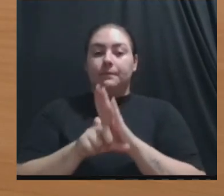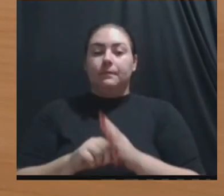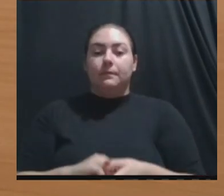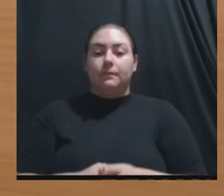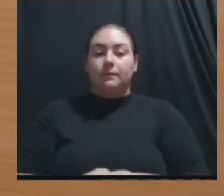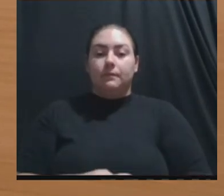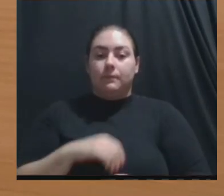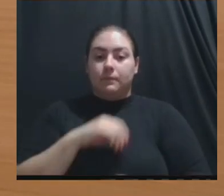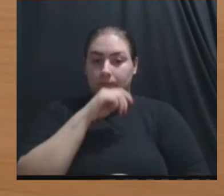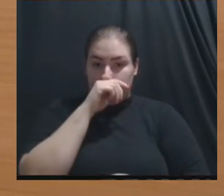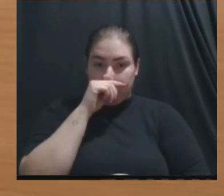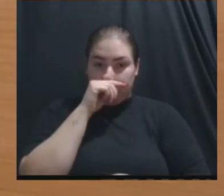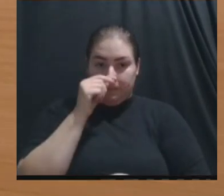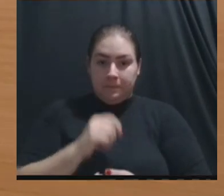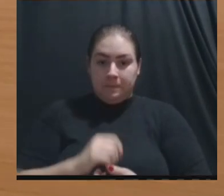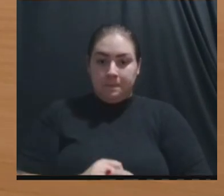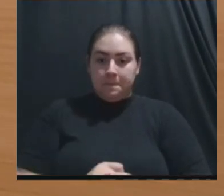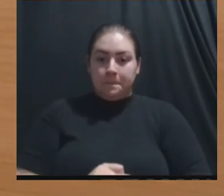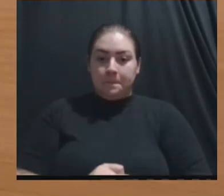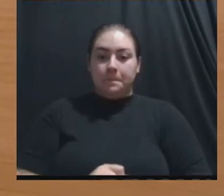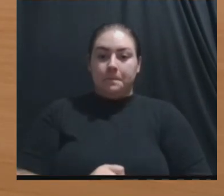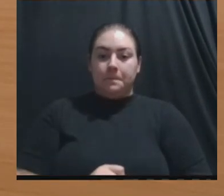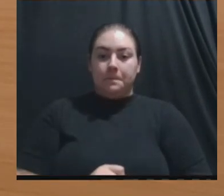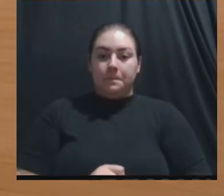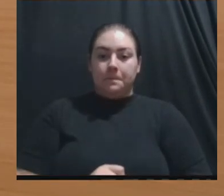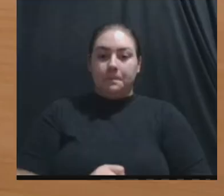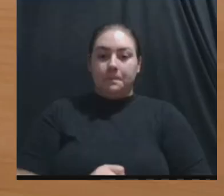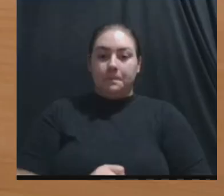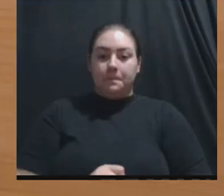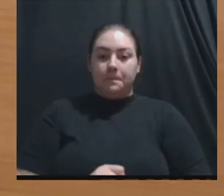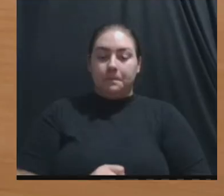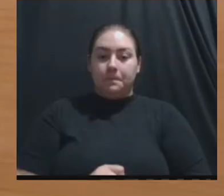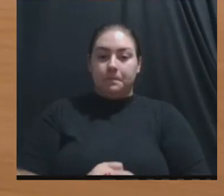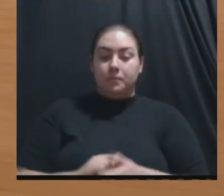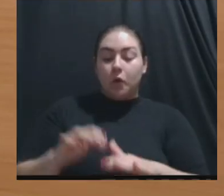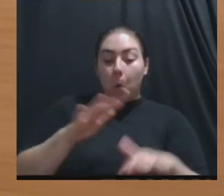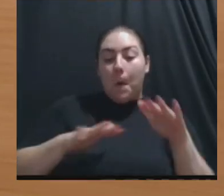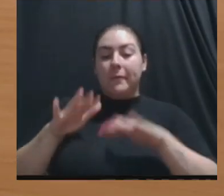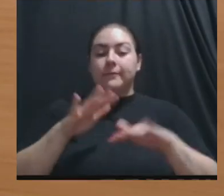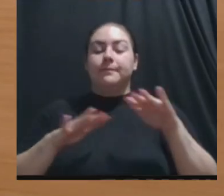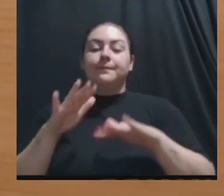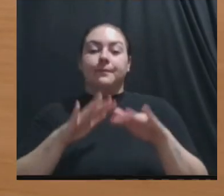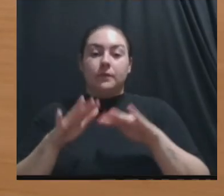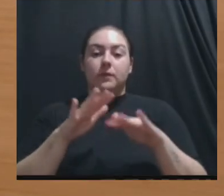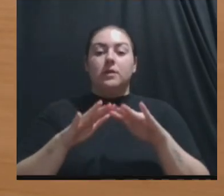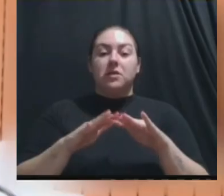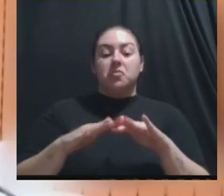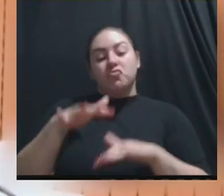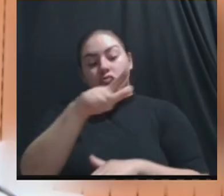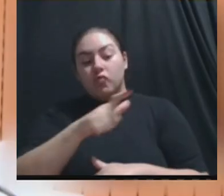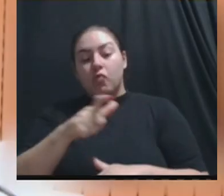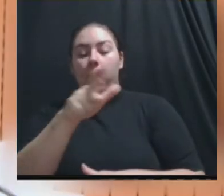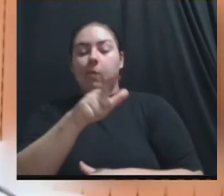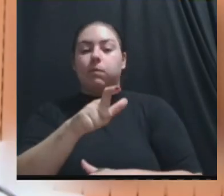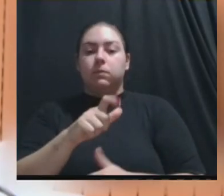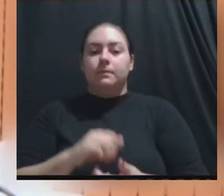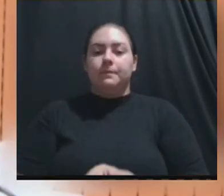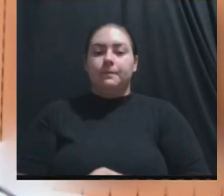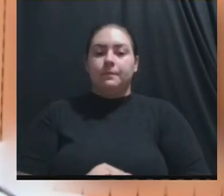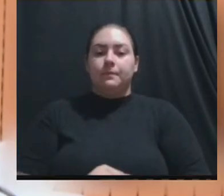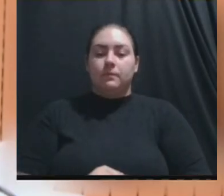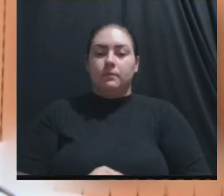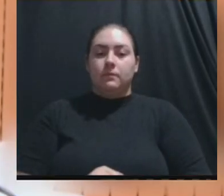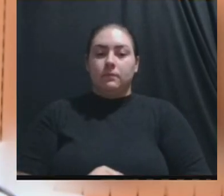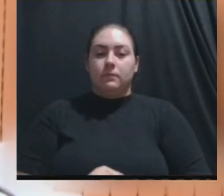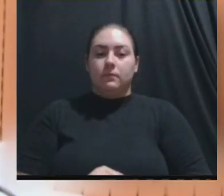de equipamentos de saúde até regularização de áreas e ajustes em legislações. A Comissão de Política